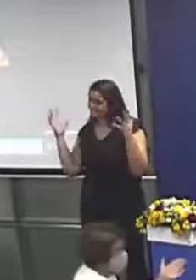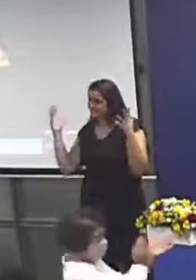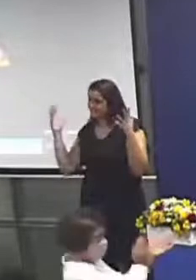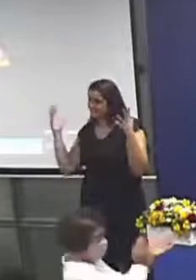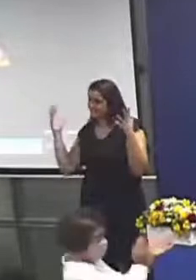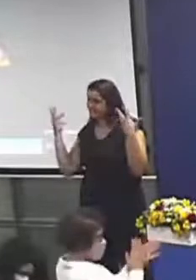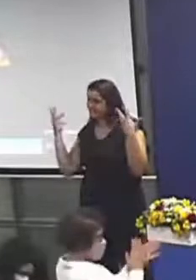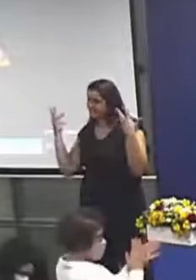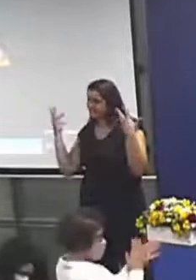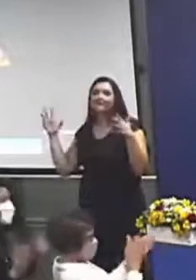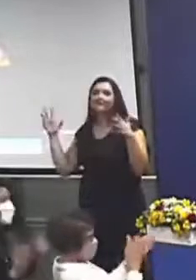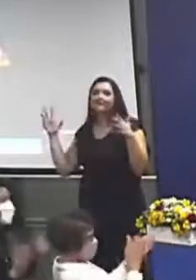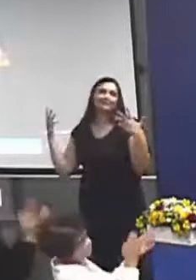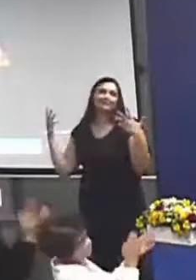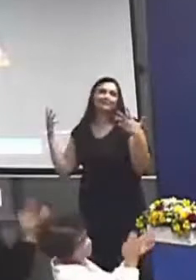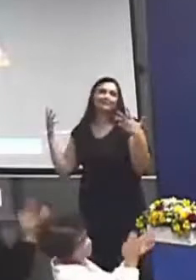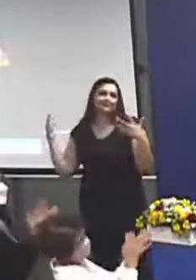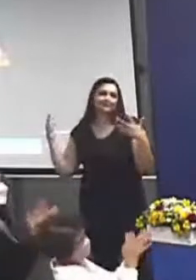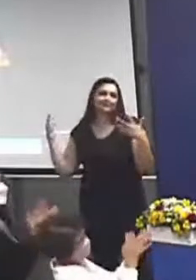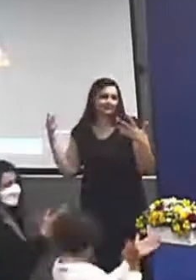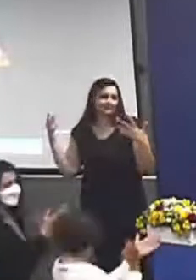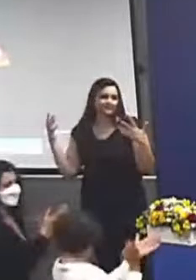Meu Deus, meu